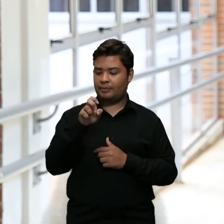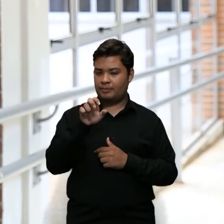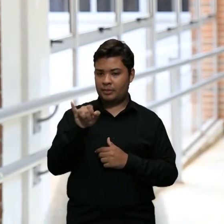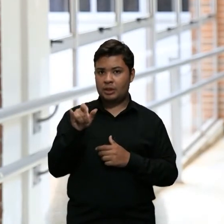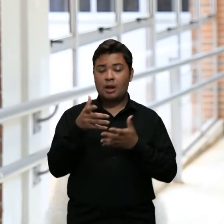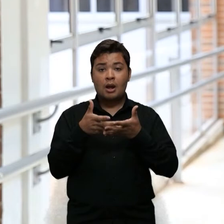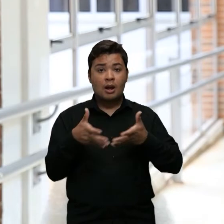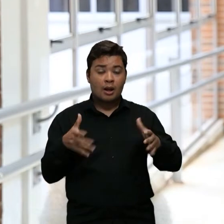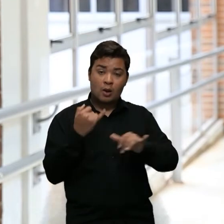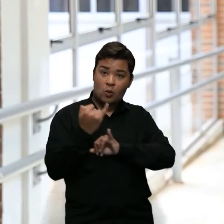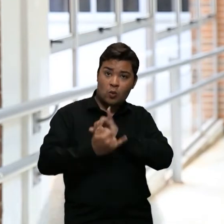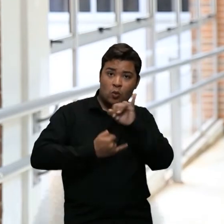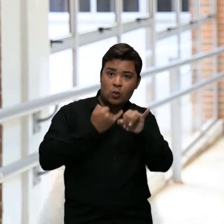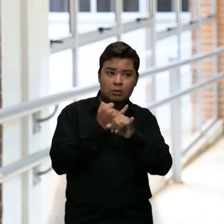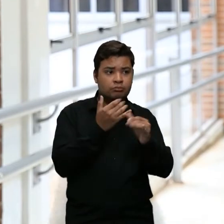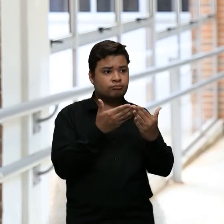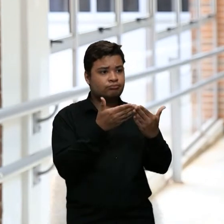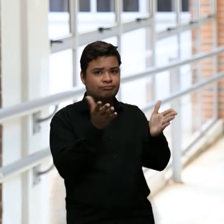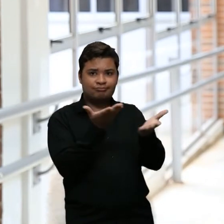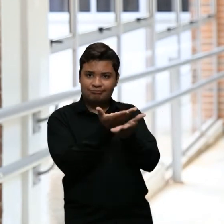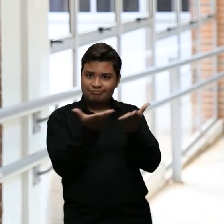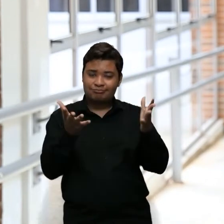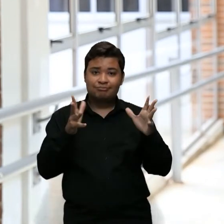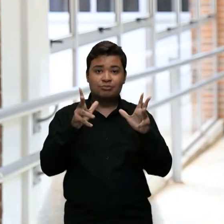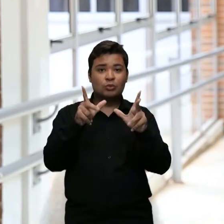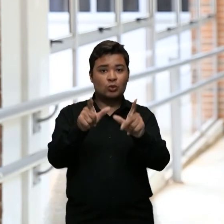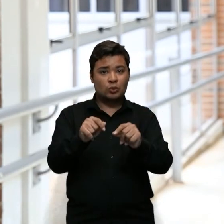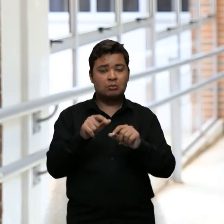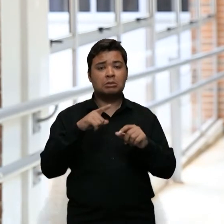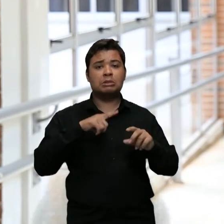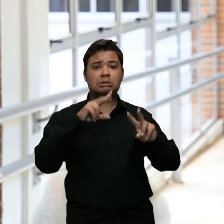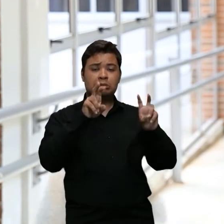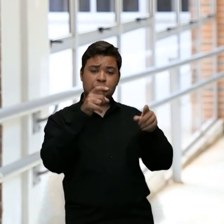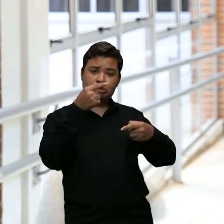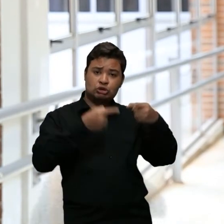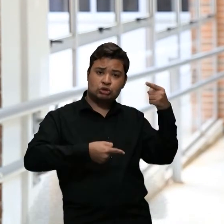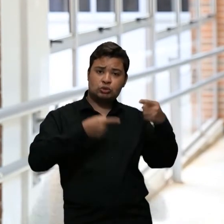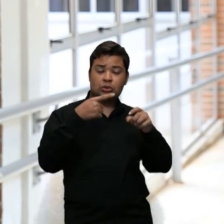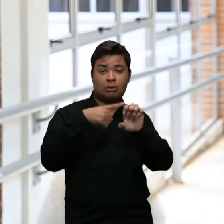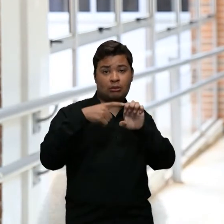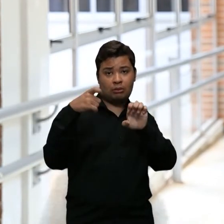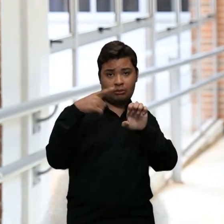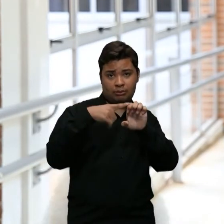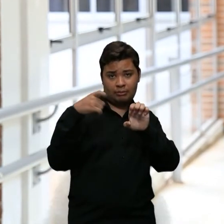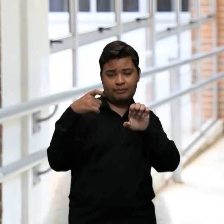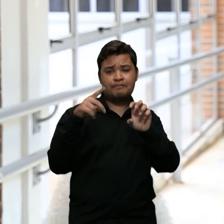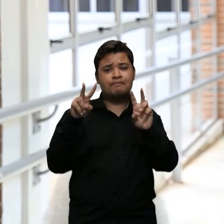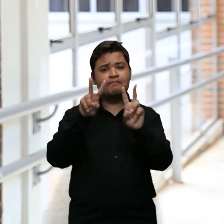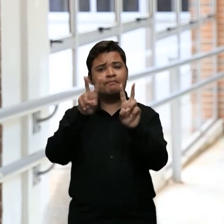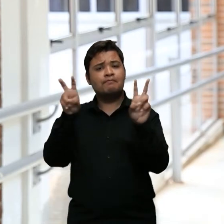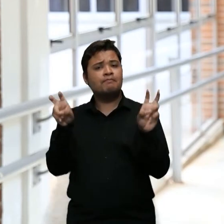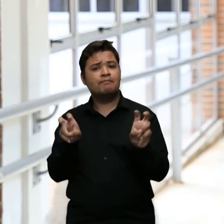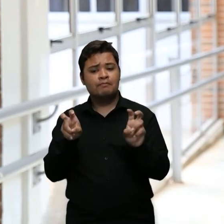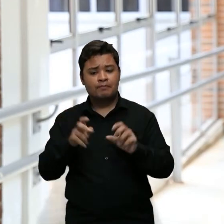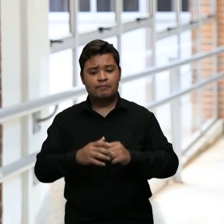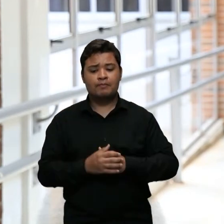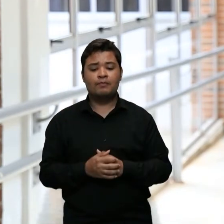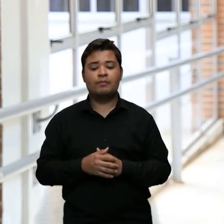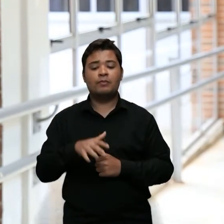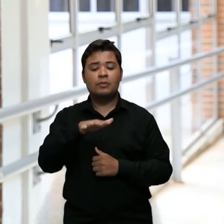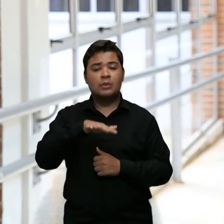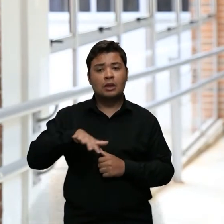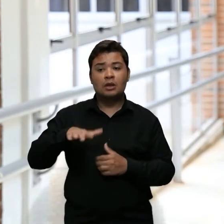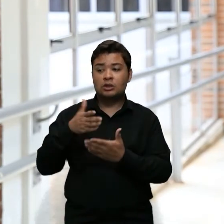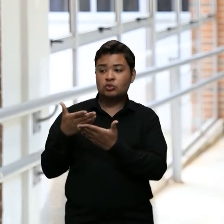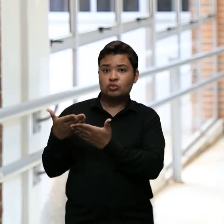ao público que discute assuntos do empreendedorismo. O tema dessa edição é o campo de estudos